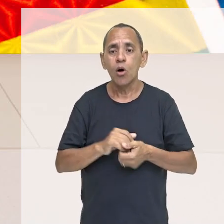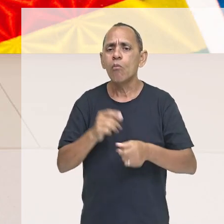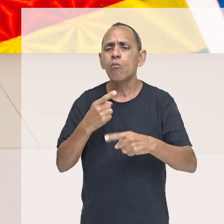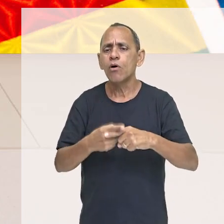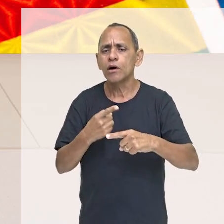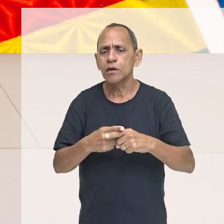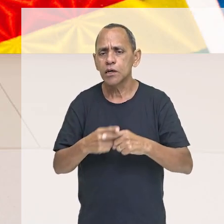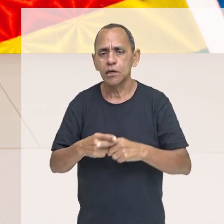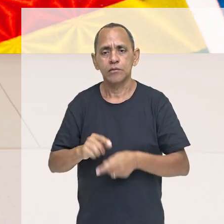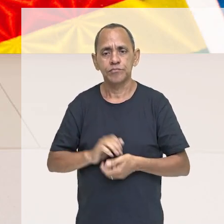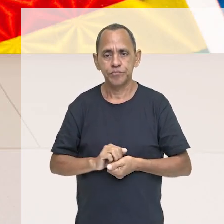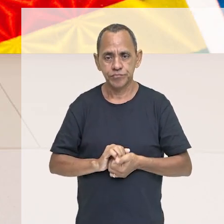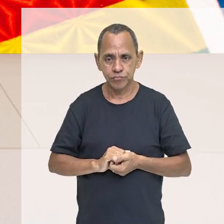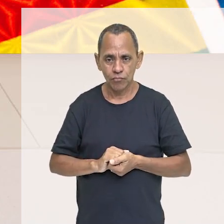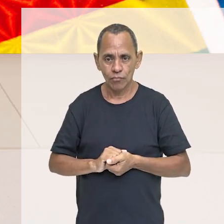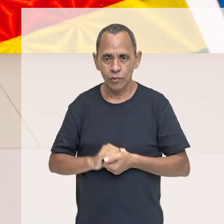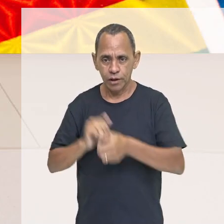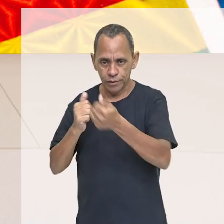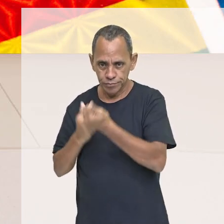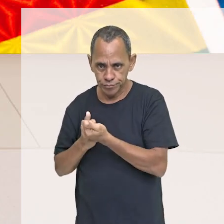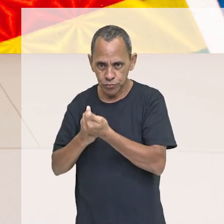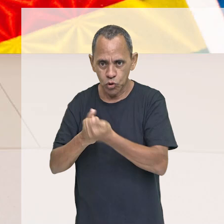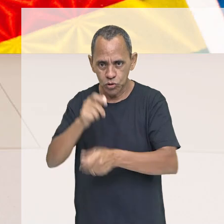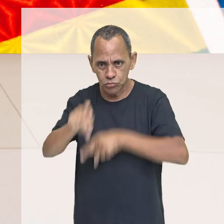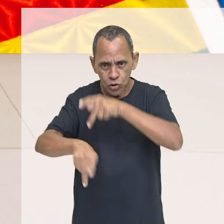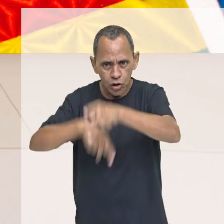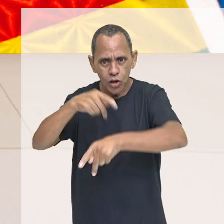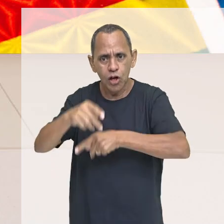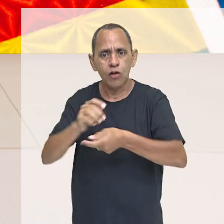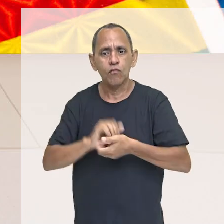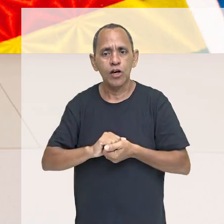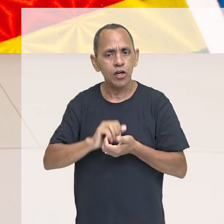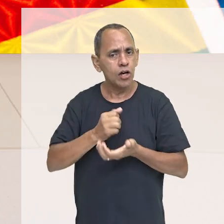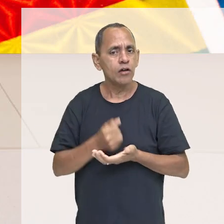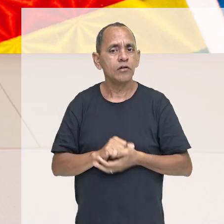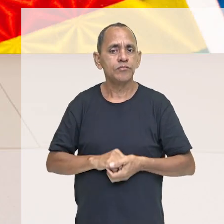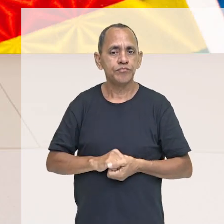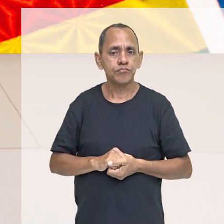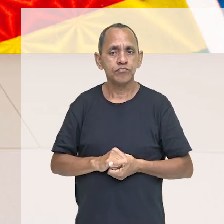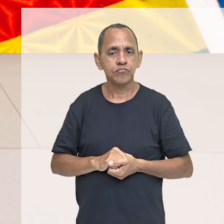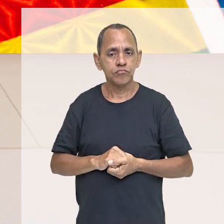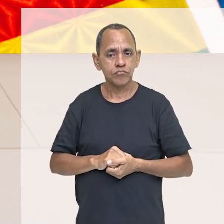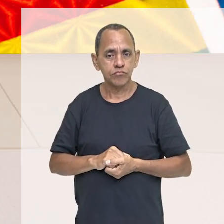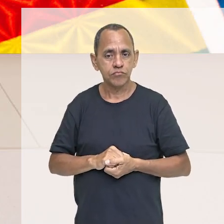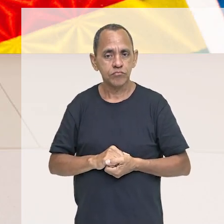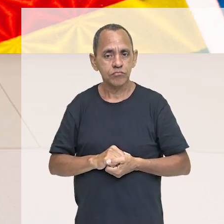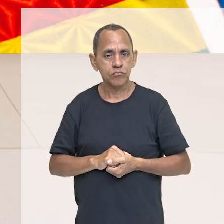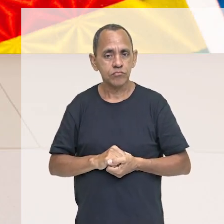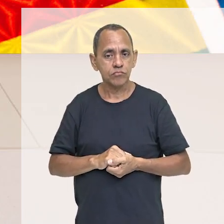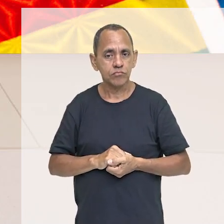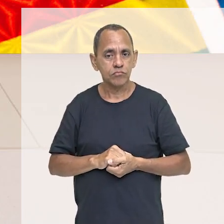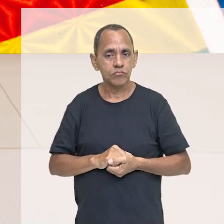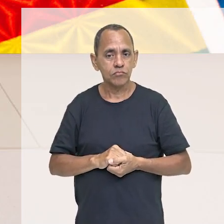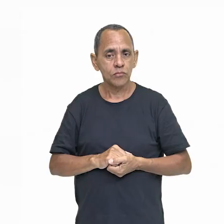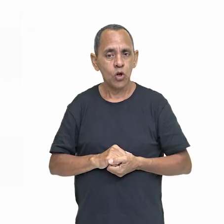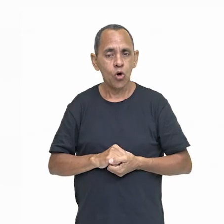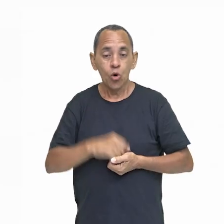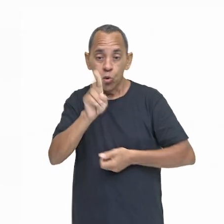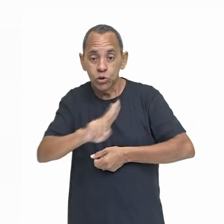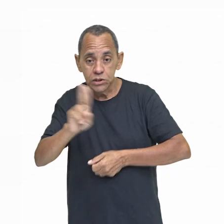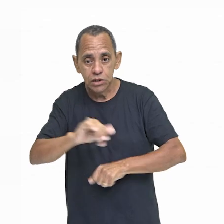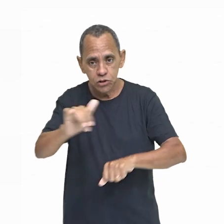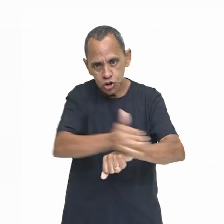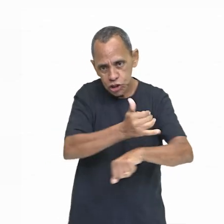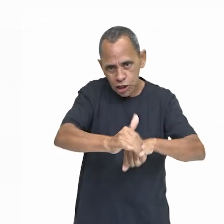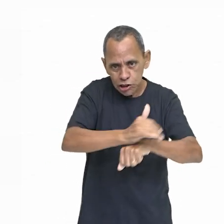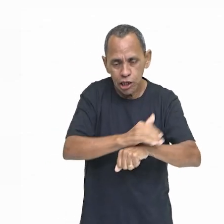uma forma de política que vai conduzindo e colocando um grupo contra o outro. E na próxima